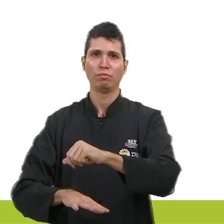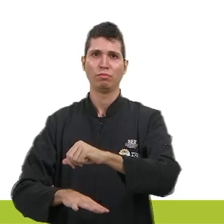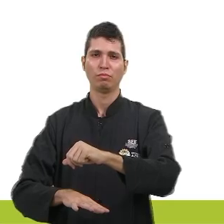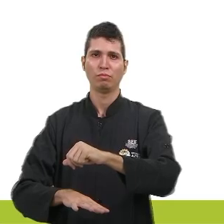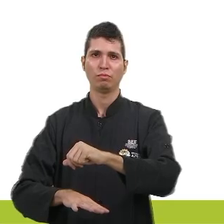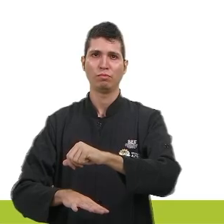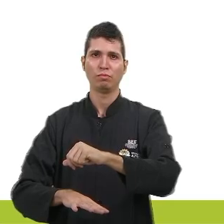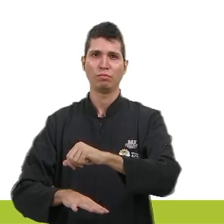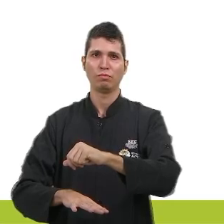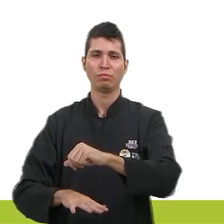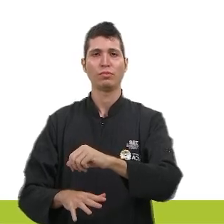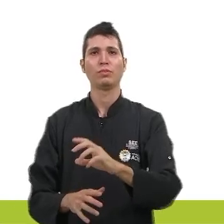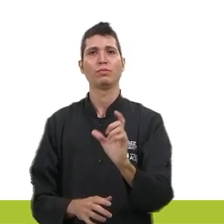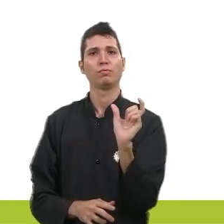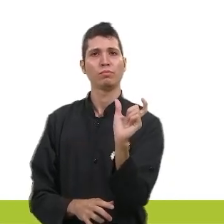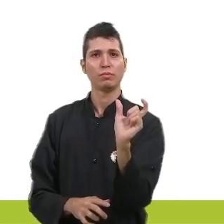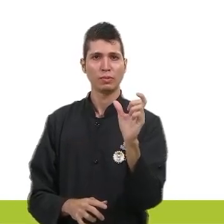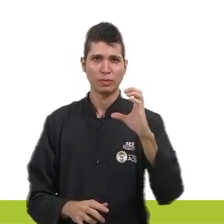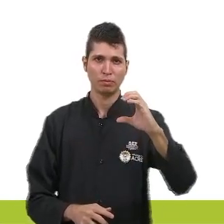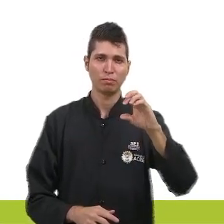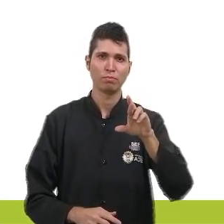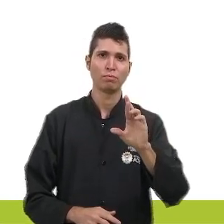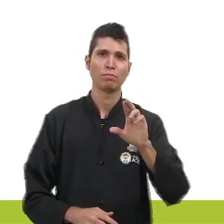movimento chamado Cruzadas.